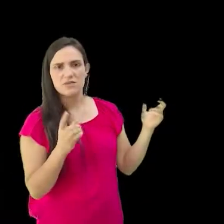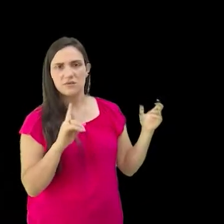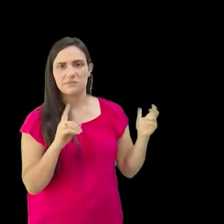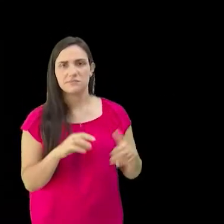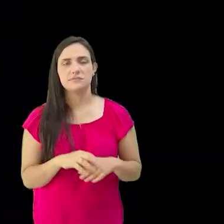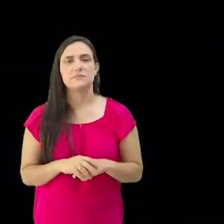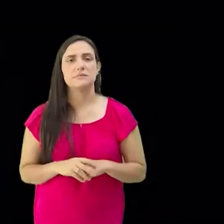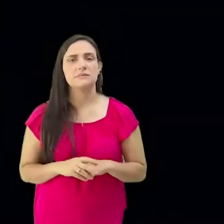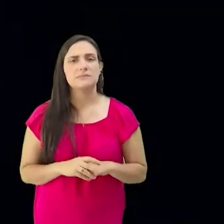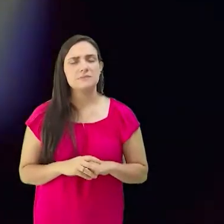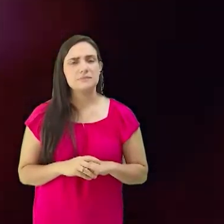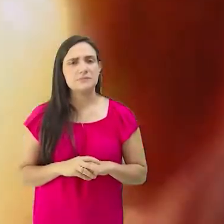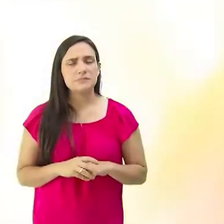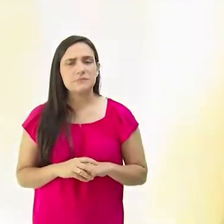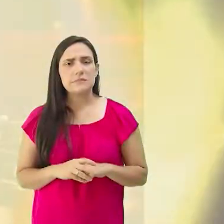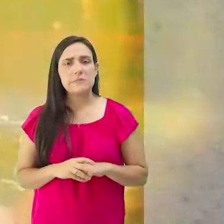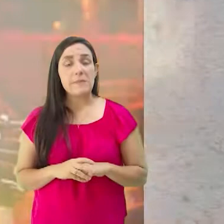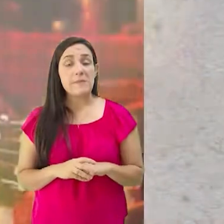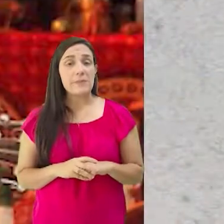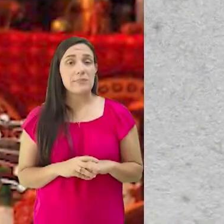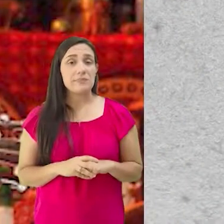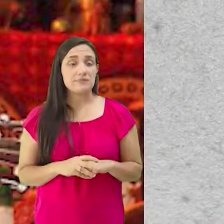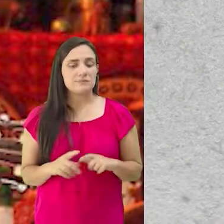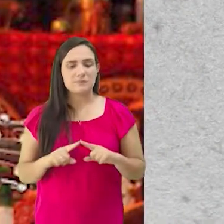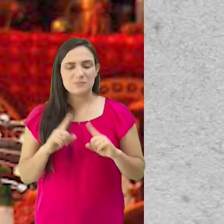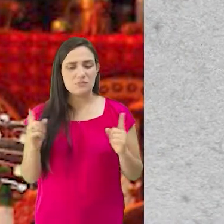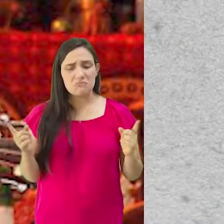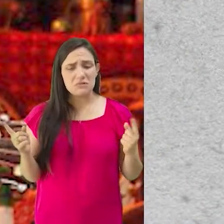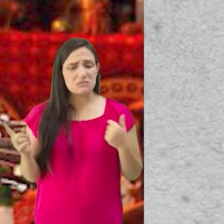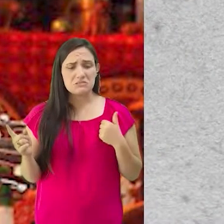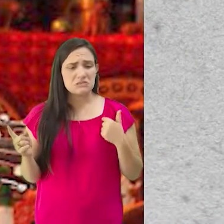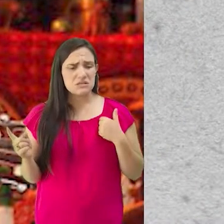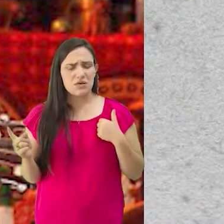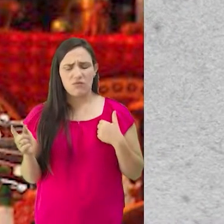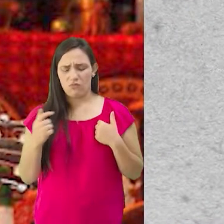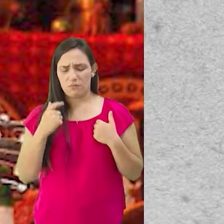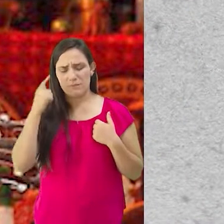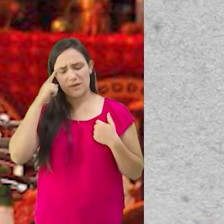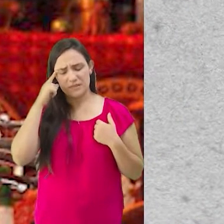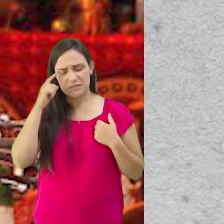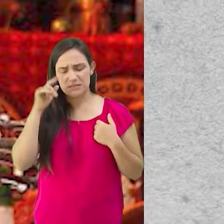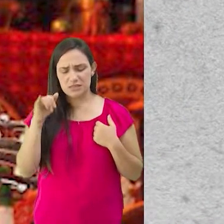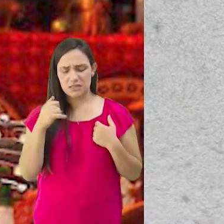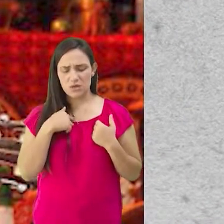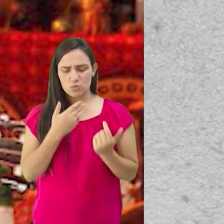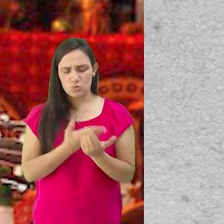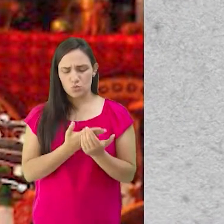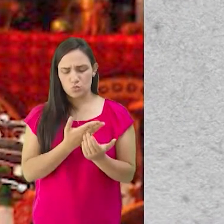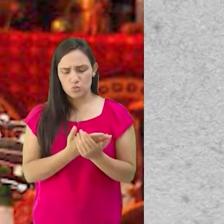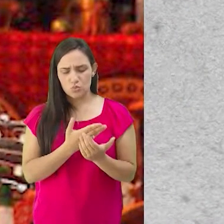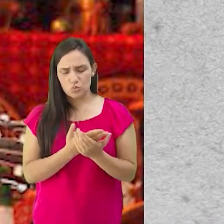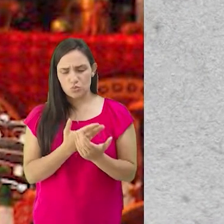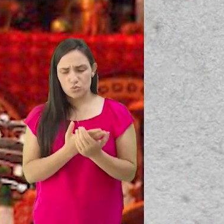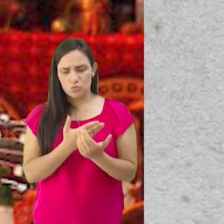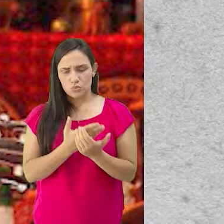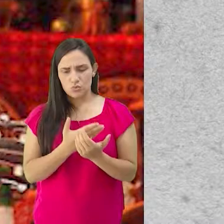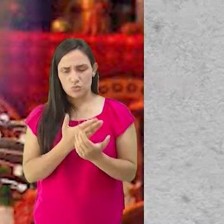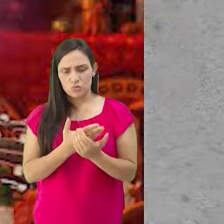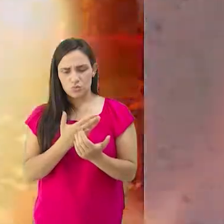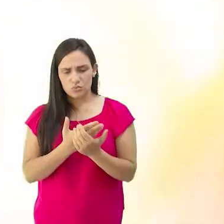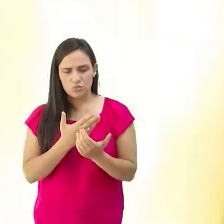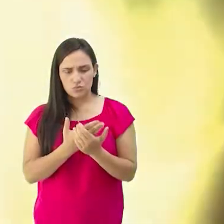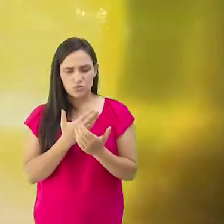geração, é eu mesmo que fui muito burro, de achar assim, não, se eu estudar muita teoria, eu vou tolher a